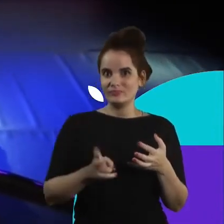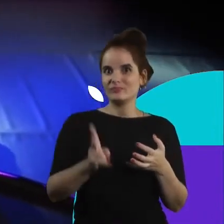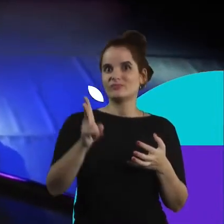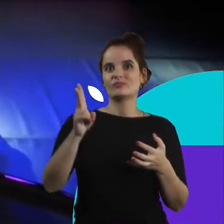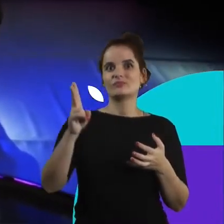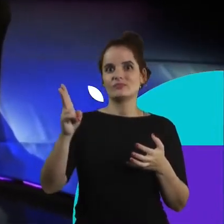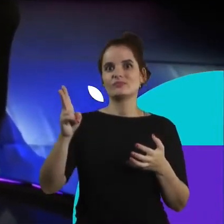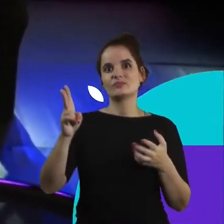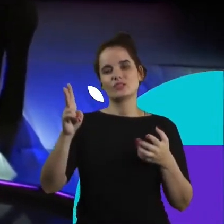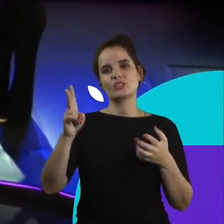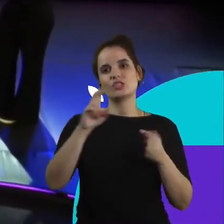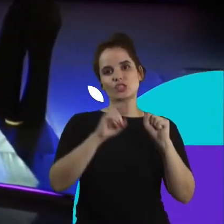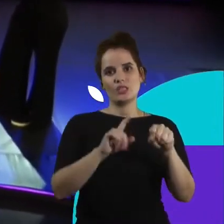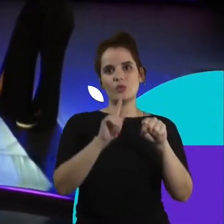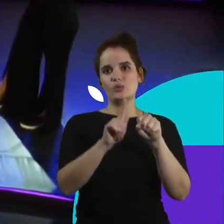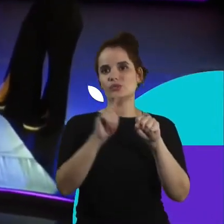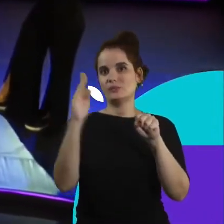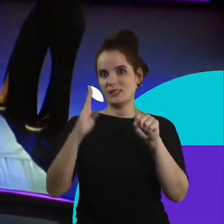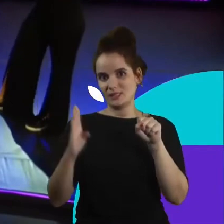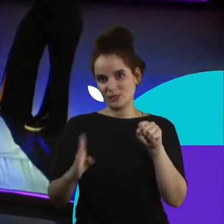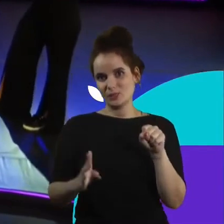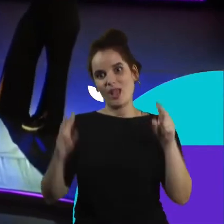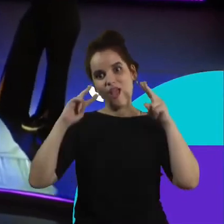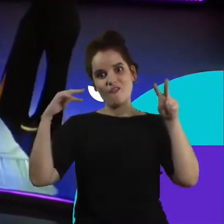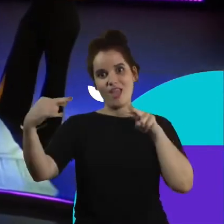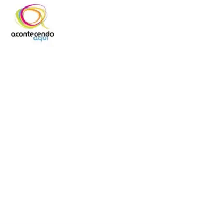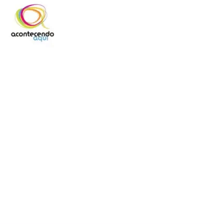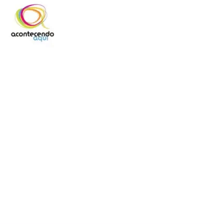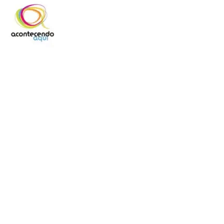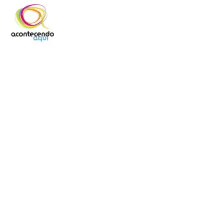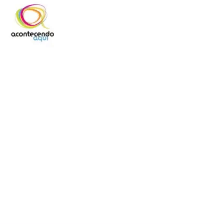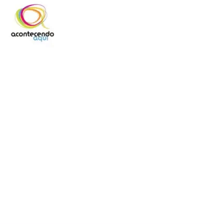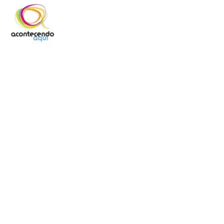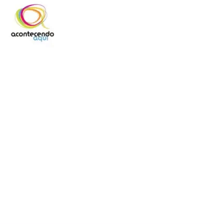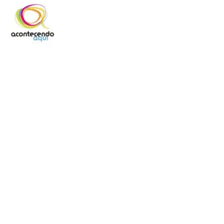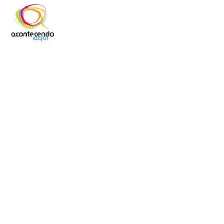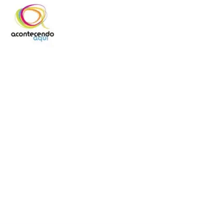do Social Good Brasil e que usemos a tecnologia para transformar a nossa sociedade.